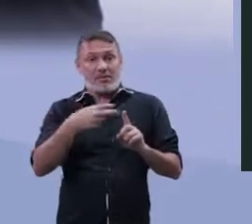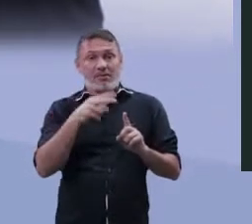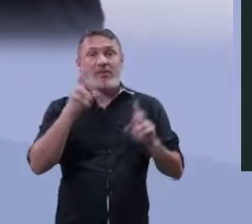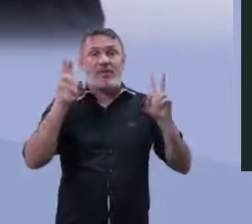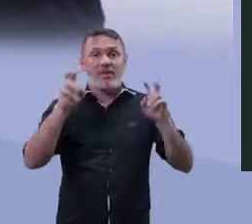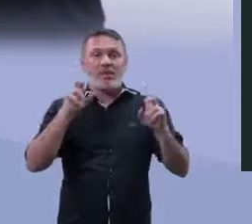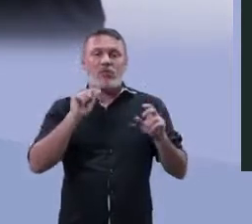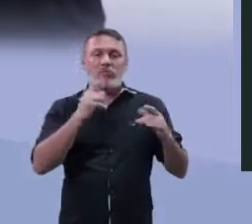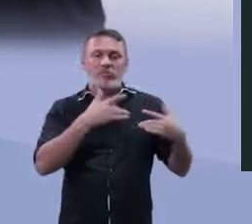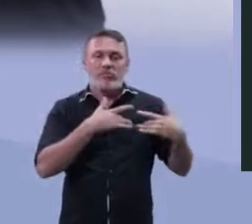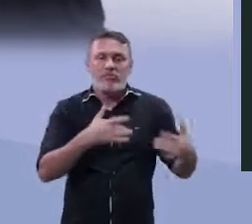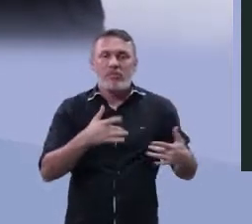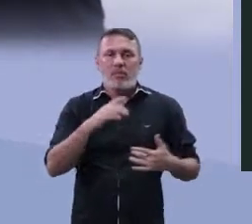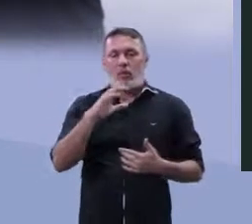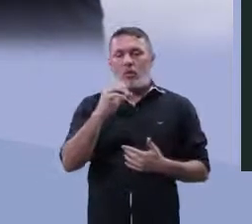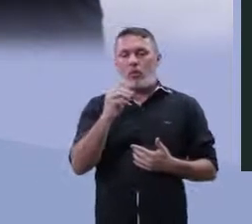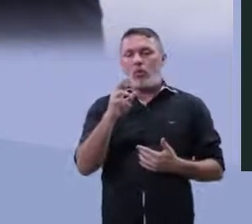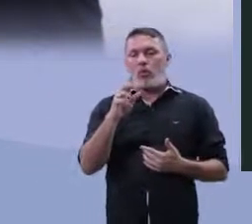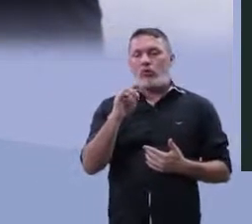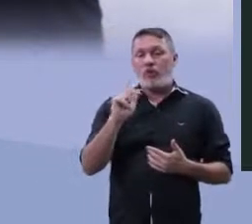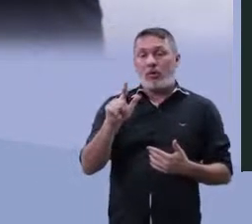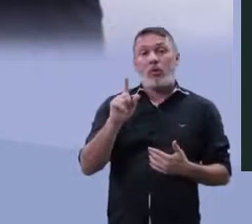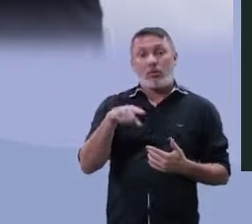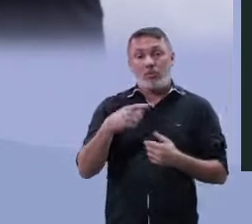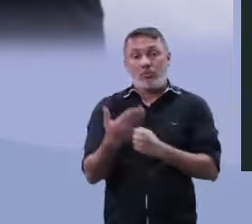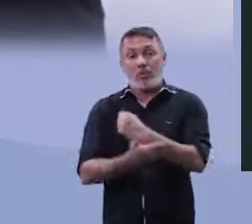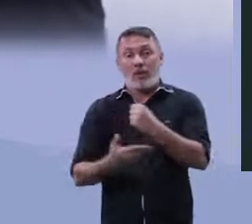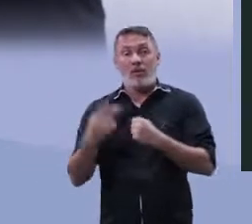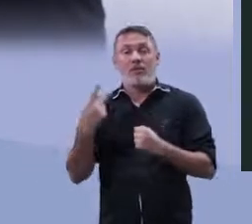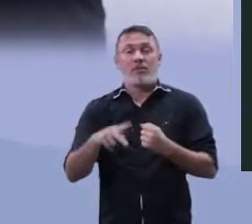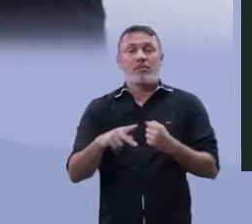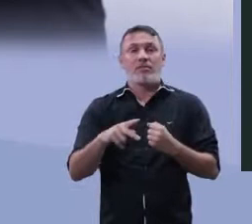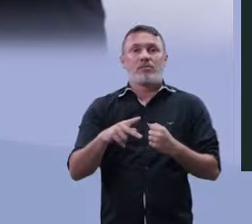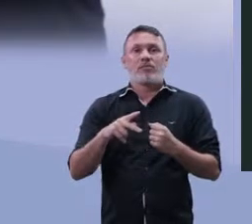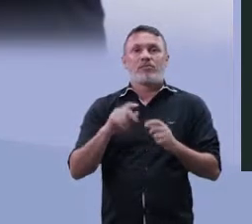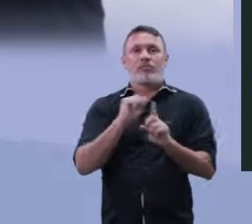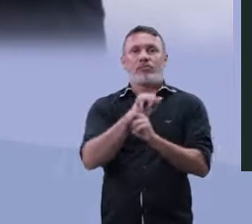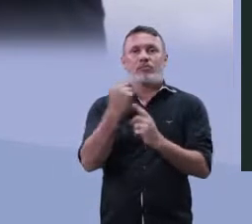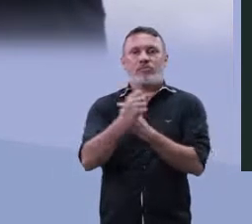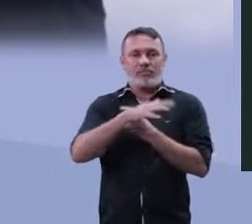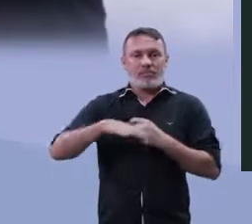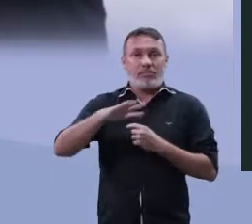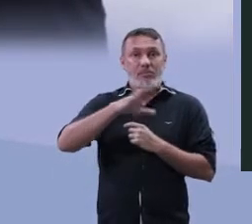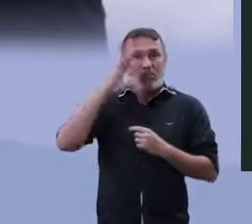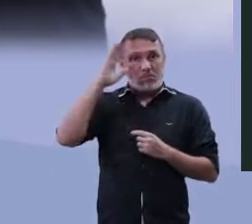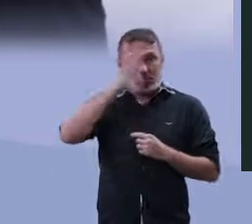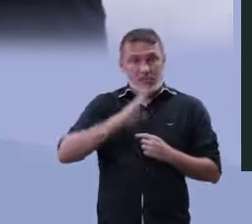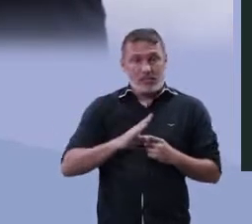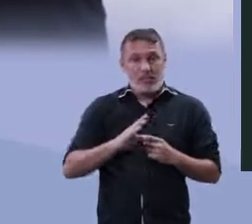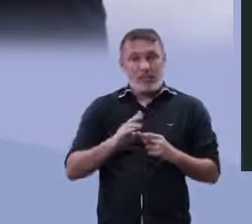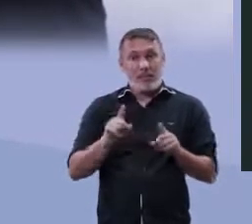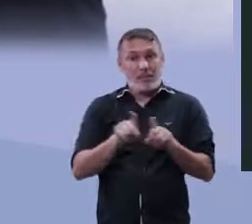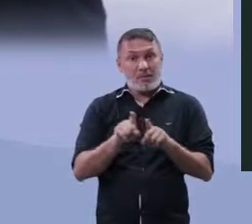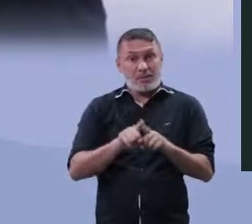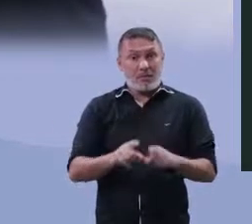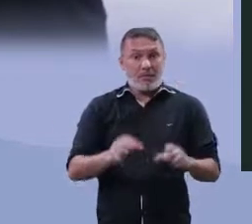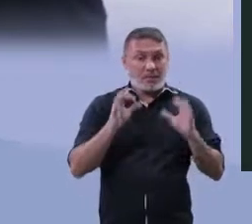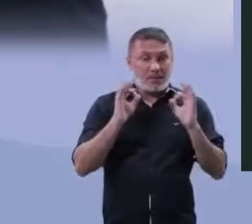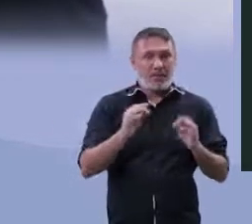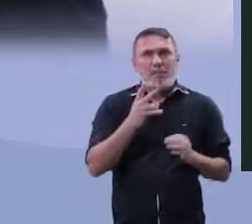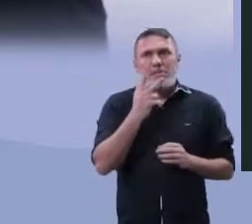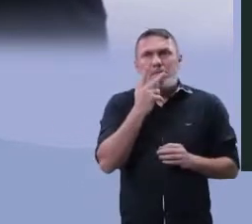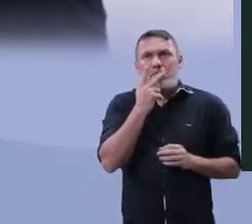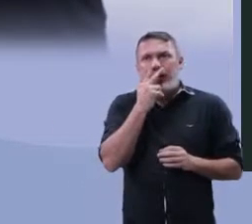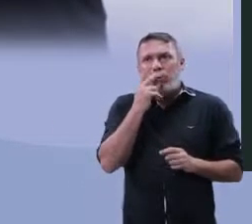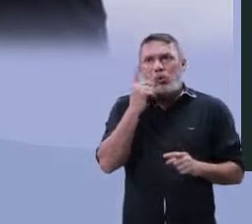cordialidade, desse tipo de cordialidade, é um dos fundamentos da sociedade brasileira e mais, é um dos fundamentos que impedem